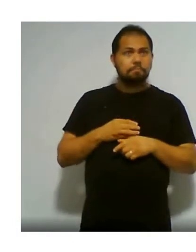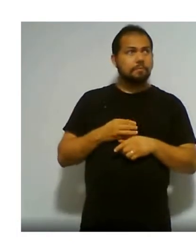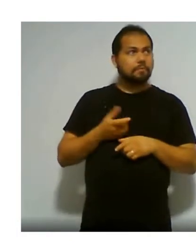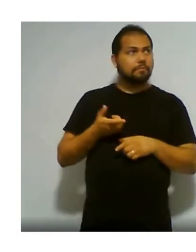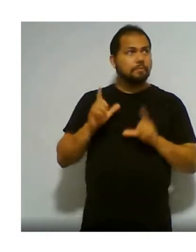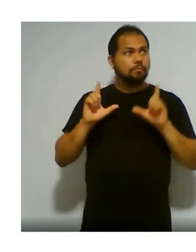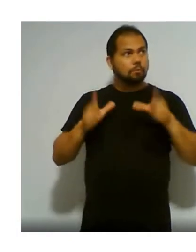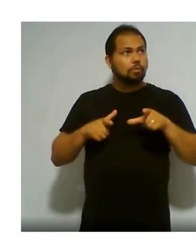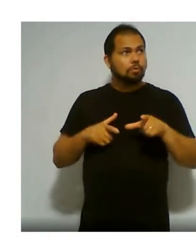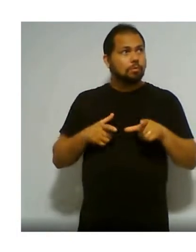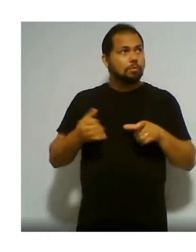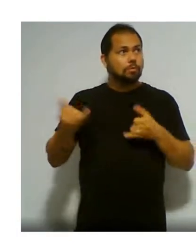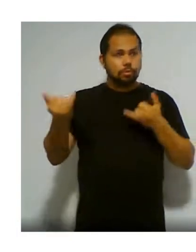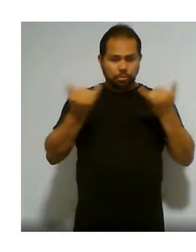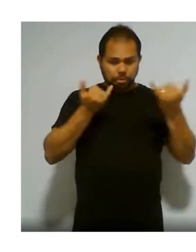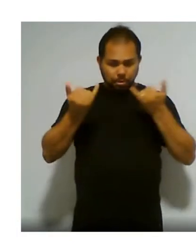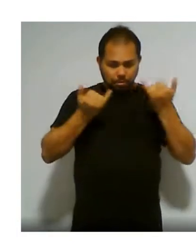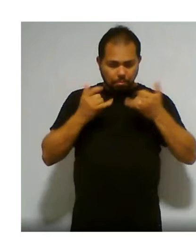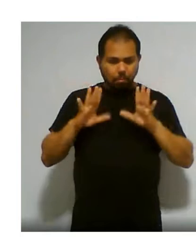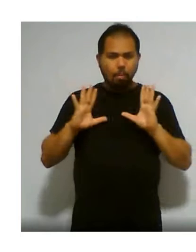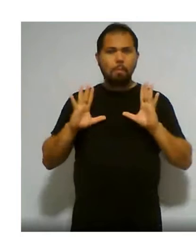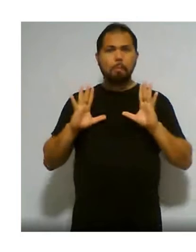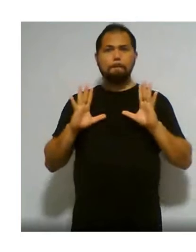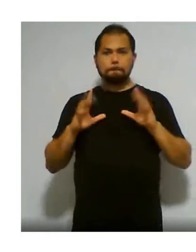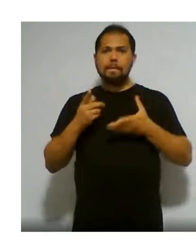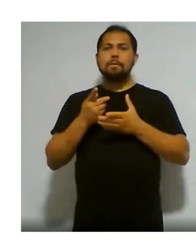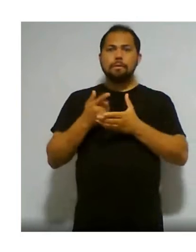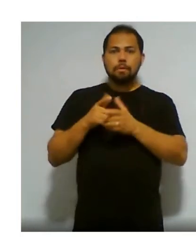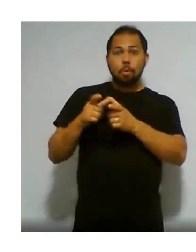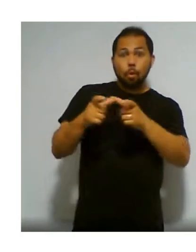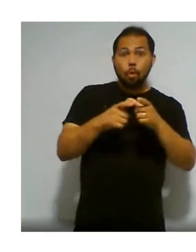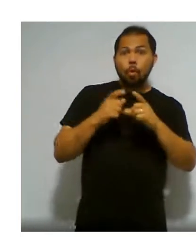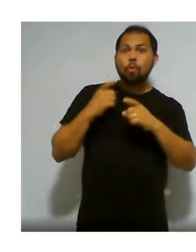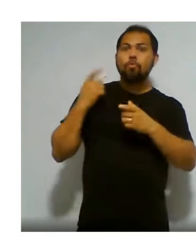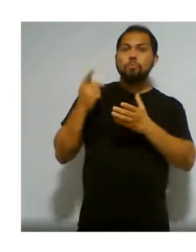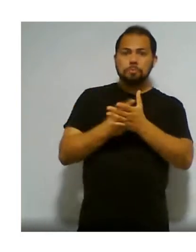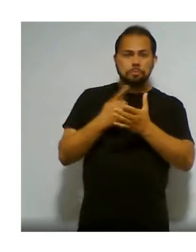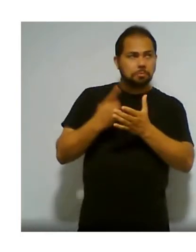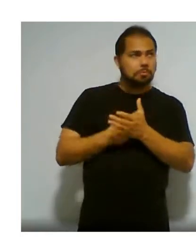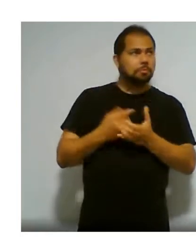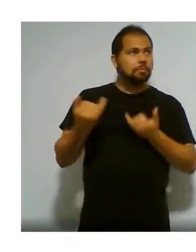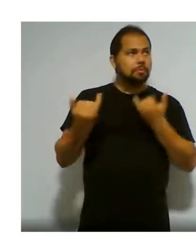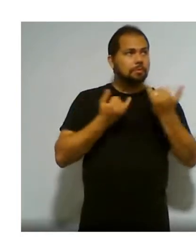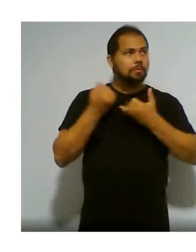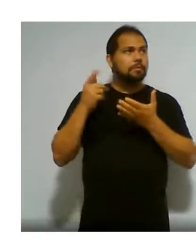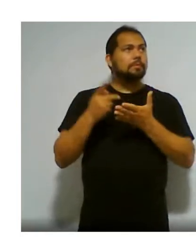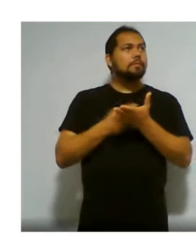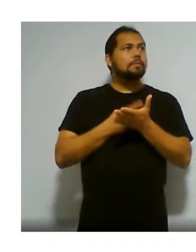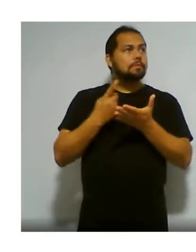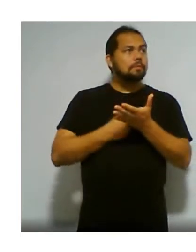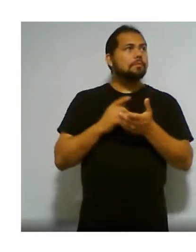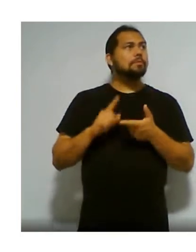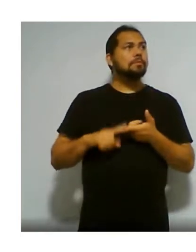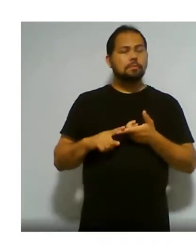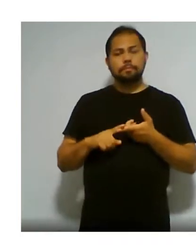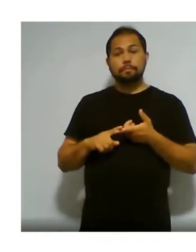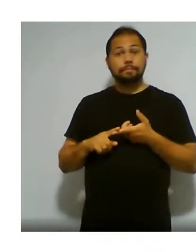é que as placas-mães de hoje em dia mostram mensagem de erro, então está mais eficiente do que era antigamente e